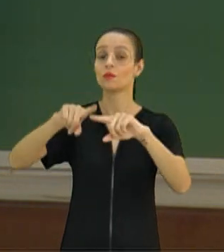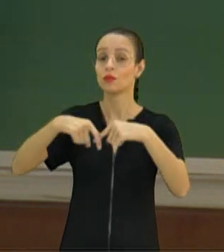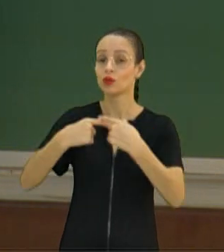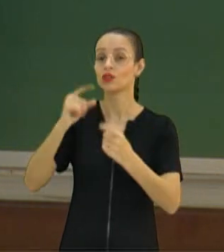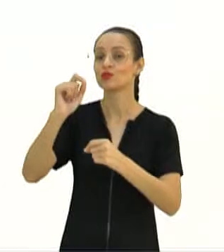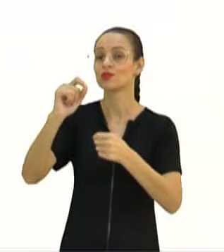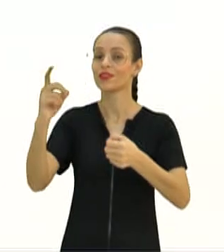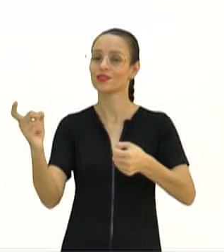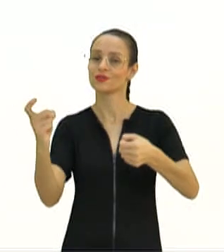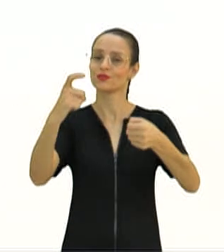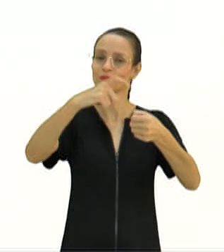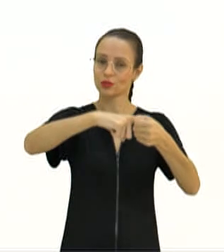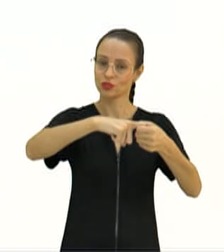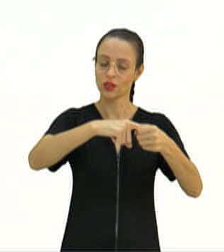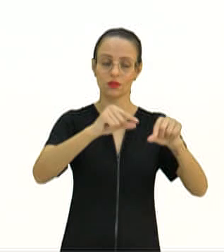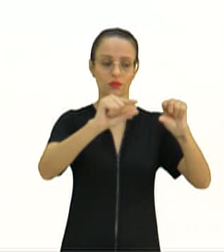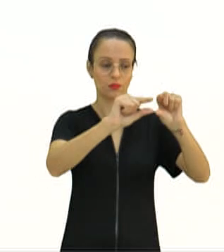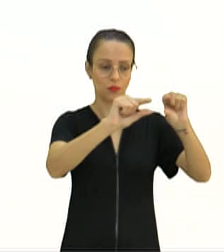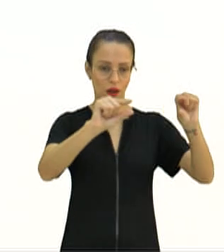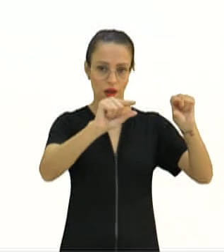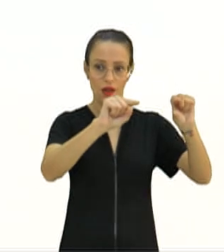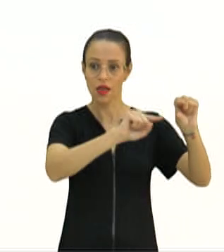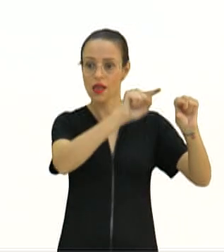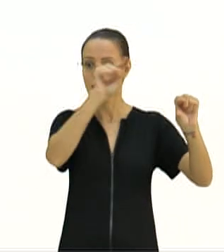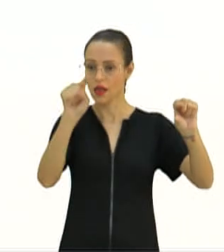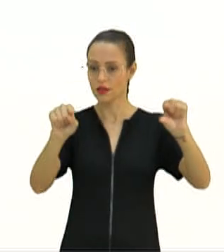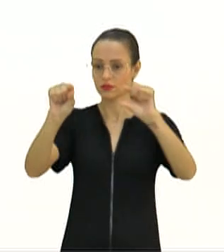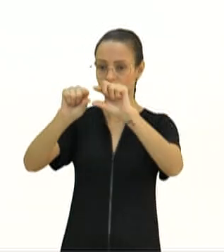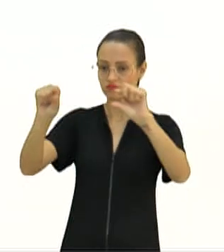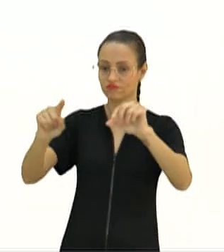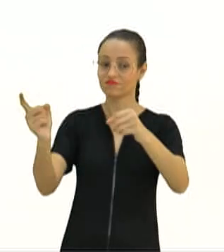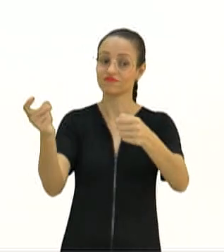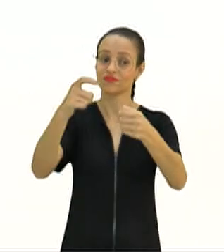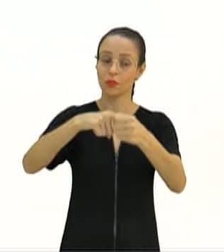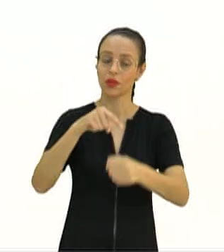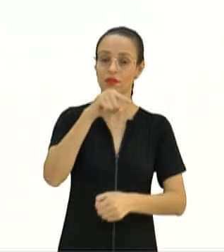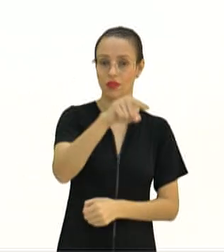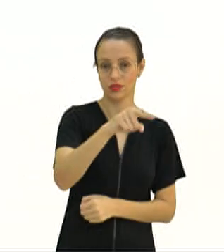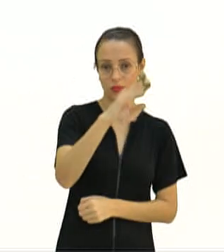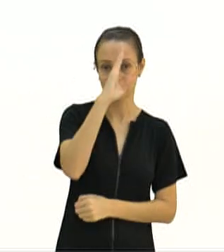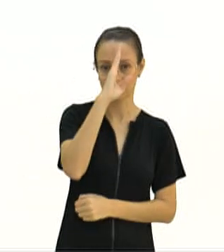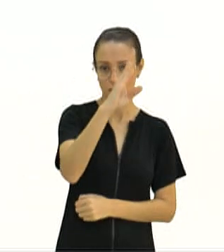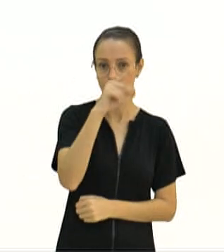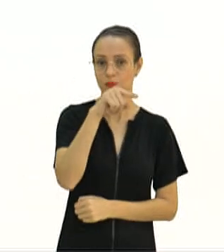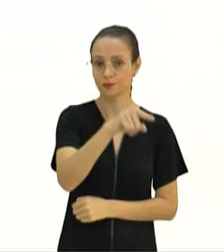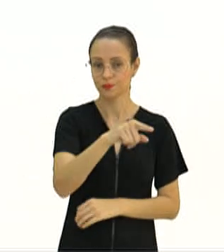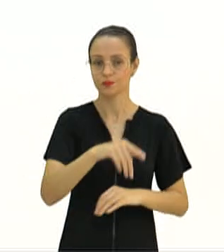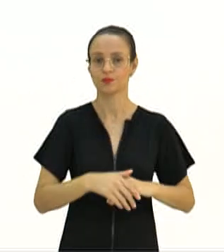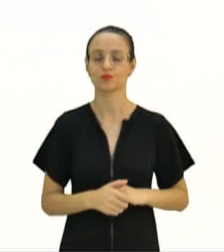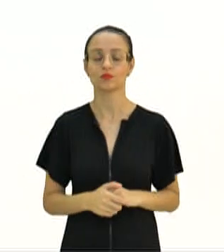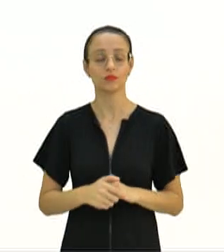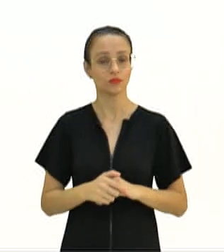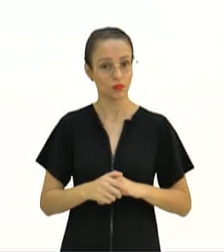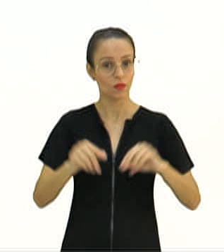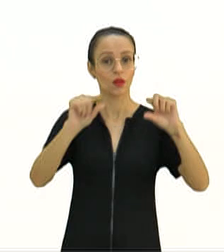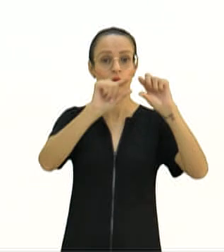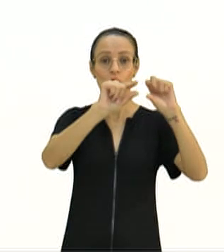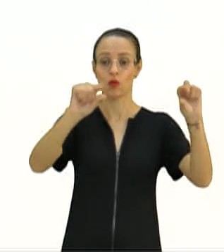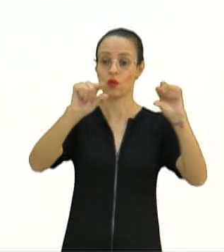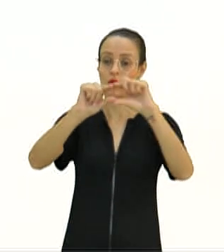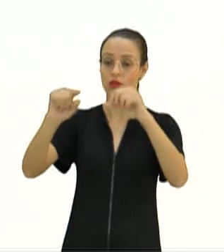é subordinada, porque ela depende da anterior. Oração principal, oração subordinada substantiva. Por